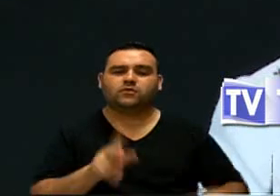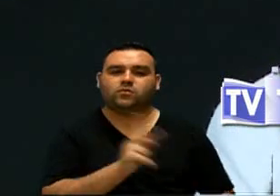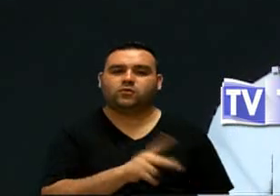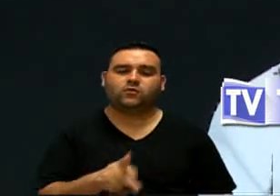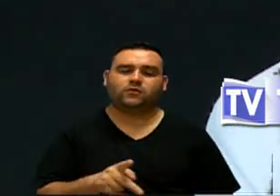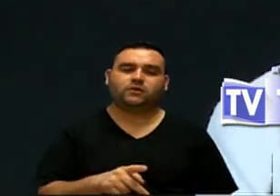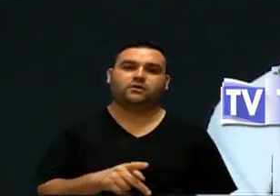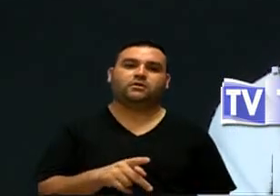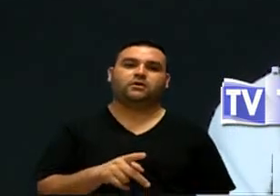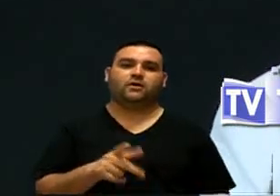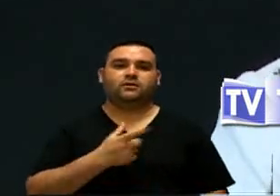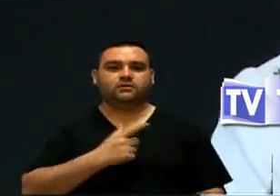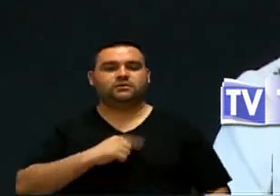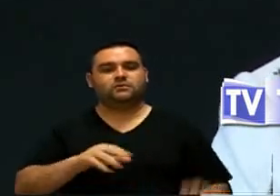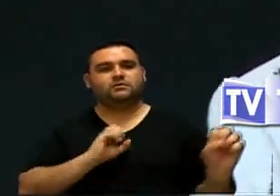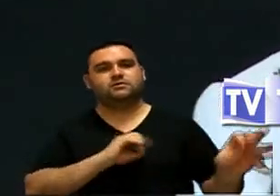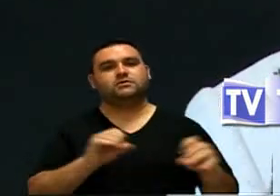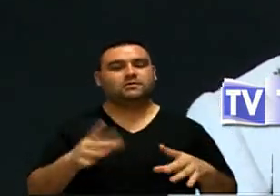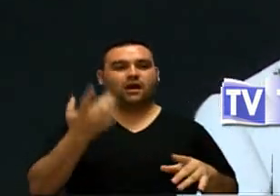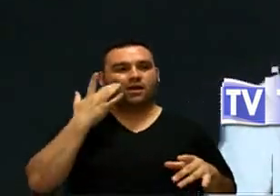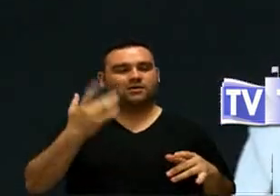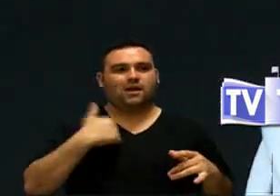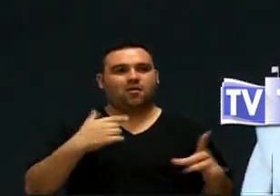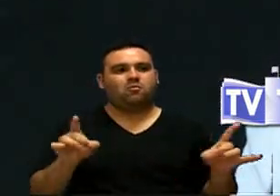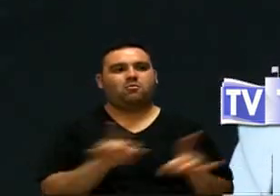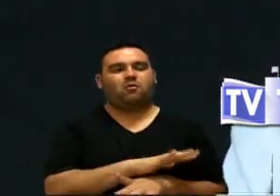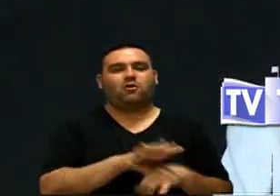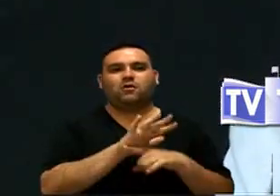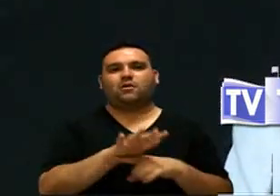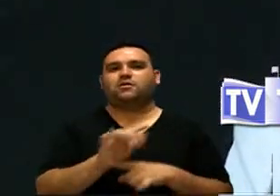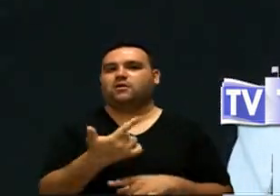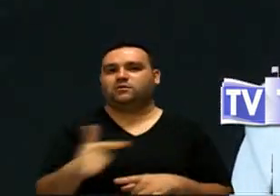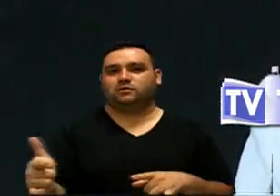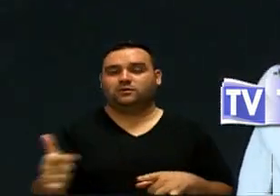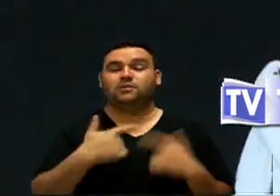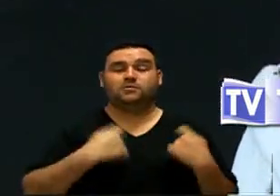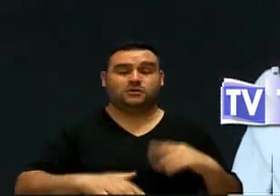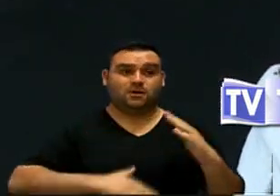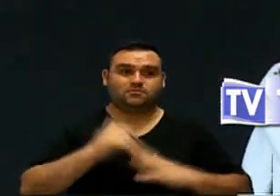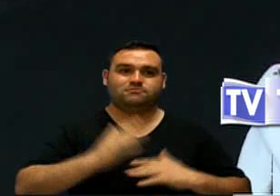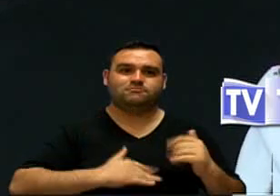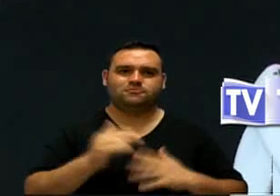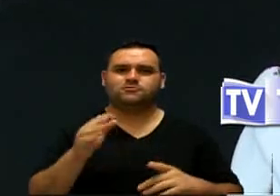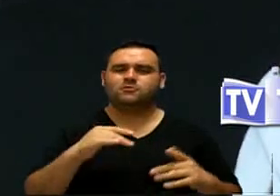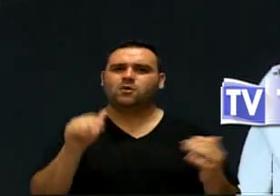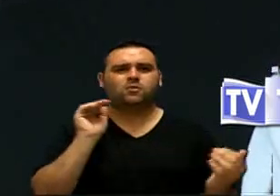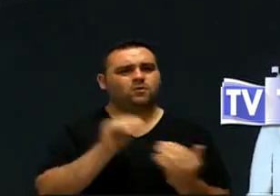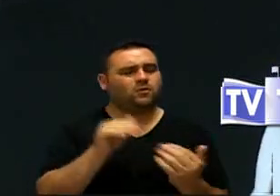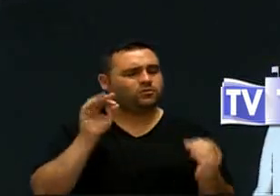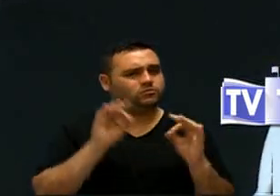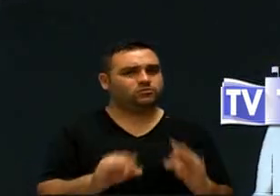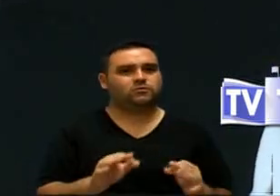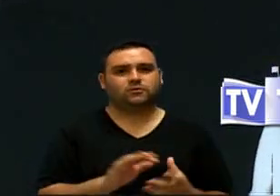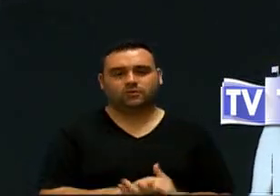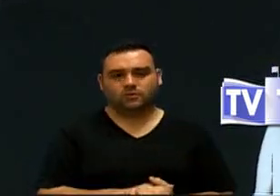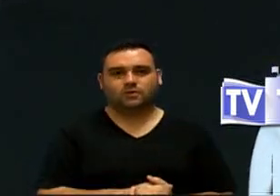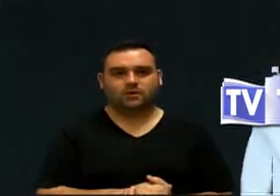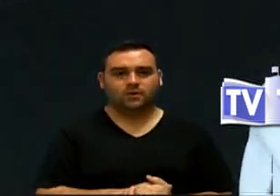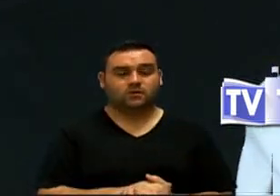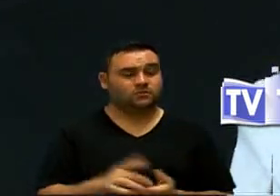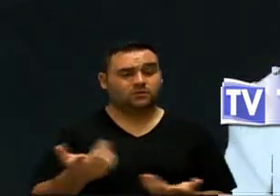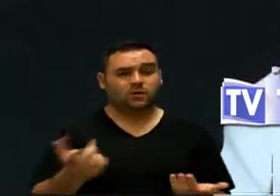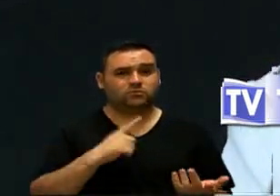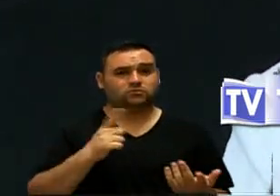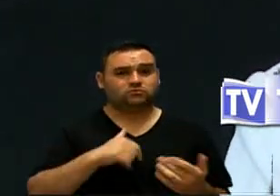professor que está dando aula não se julga preparado para isso, nós precisaríamos de especialista, o que eu concordo absolutamente. É